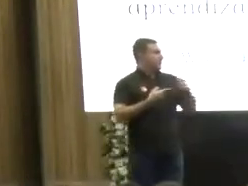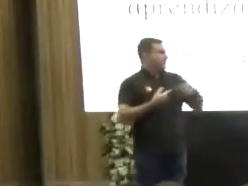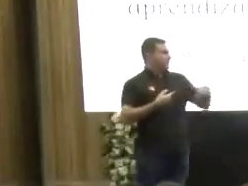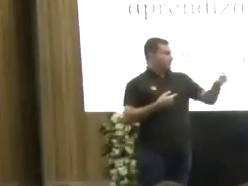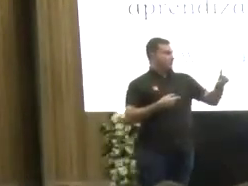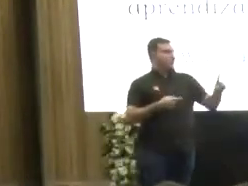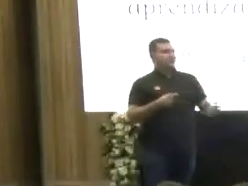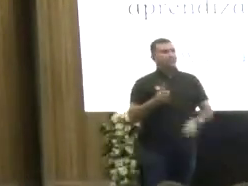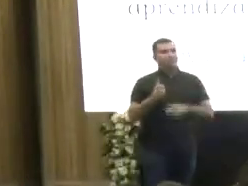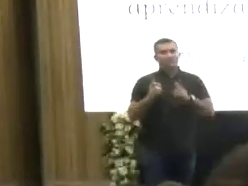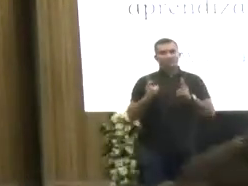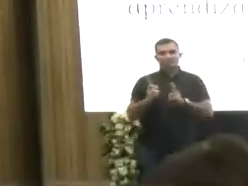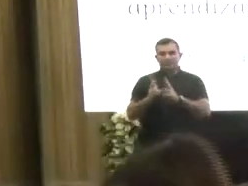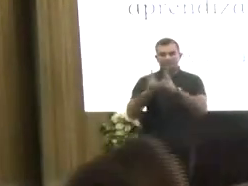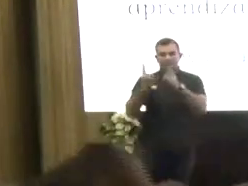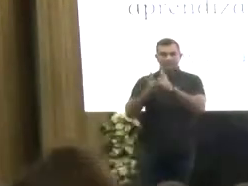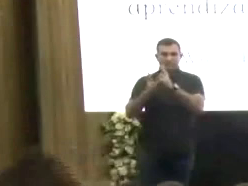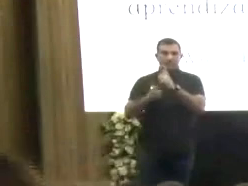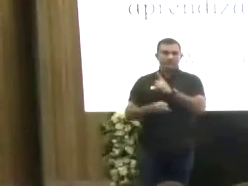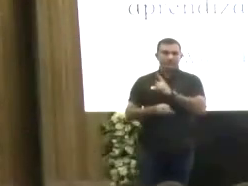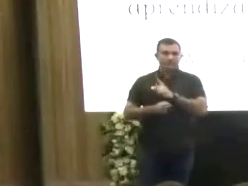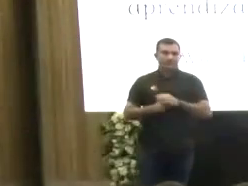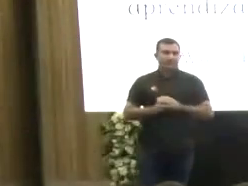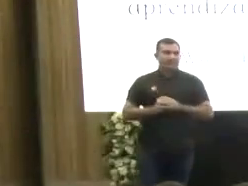Bem-vinda, professora.